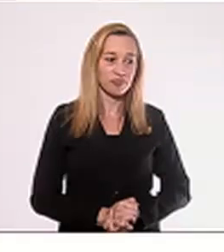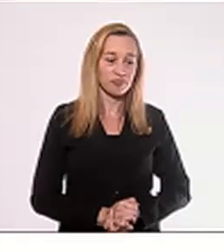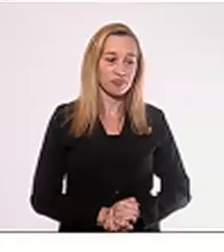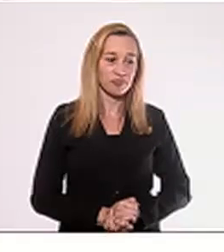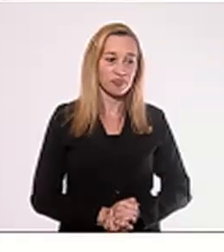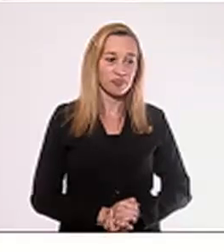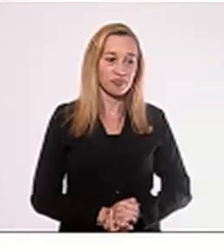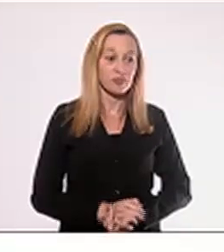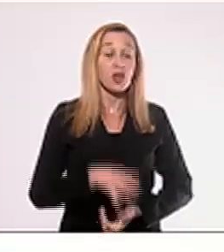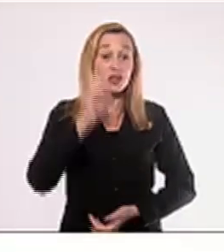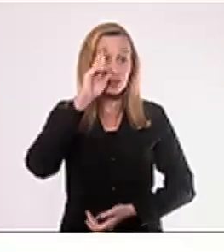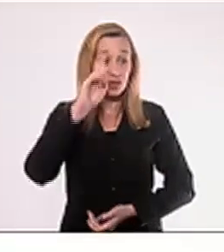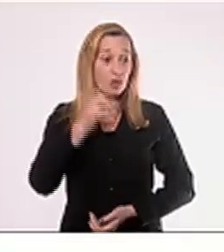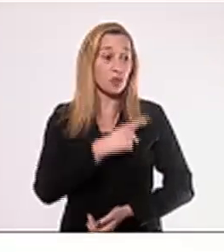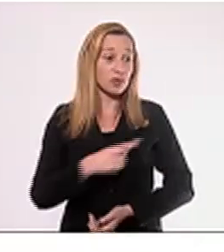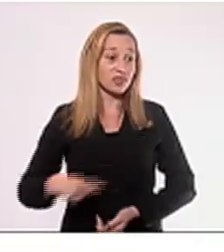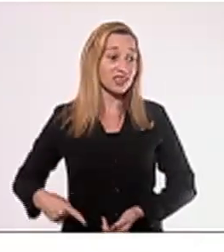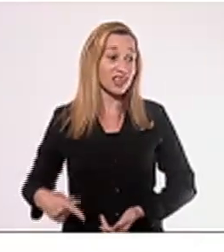Senhor